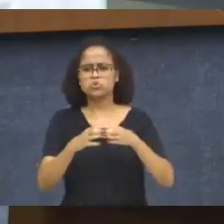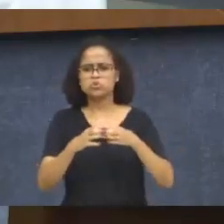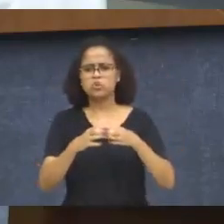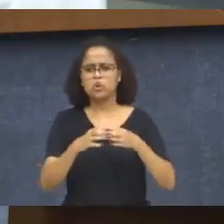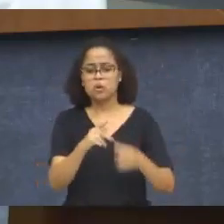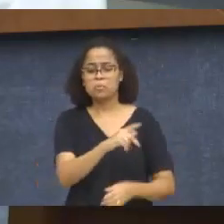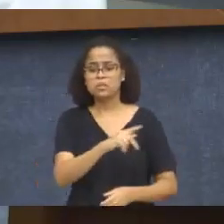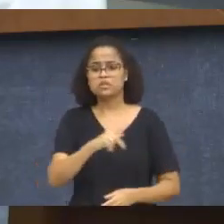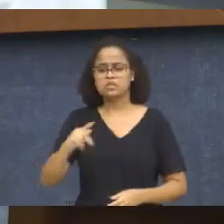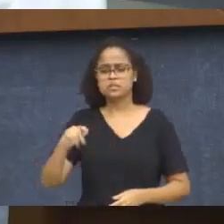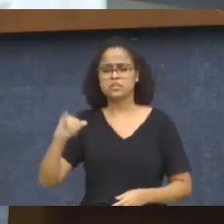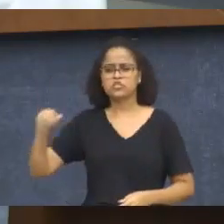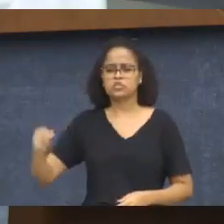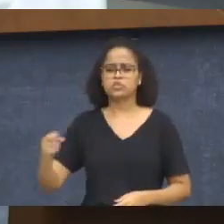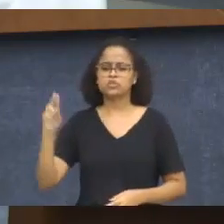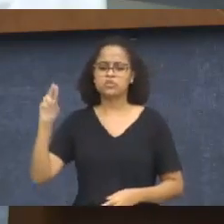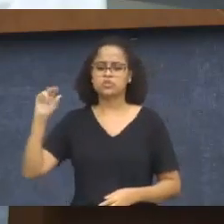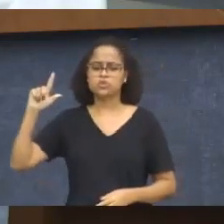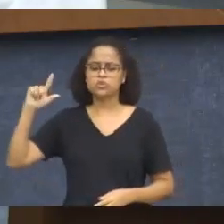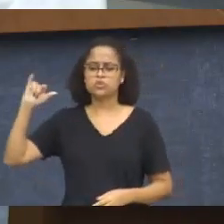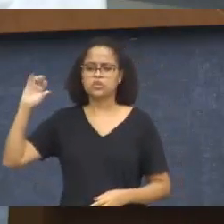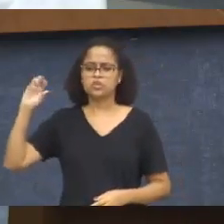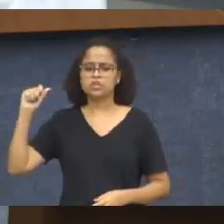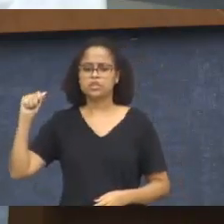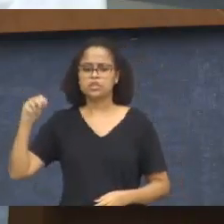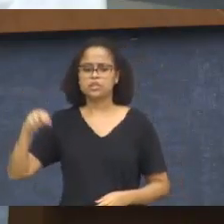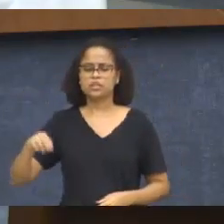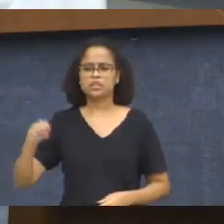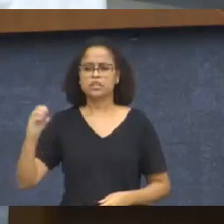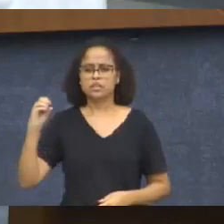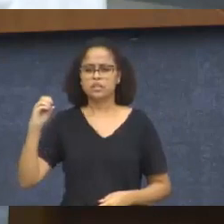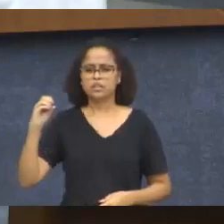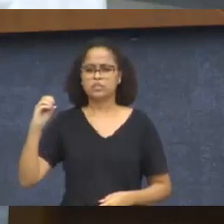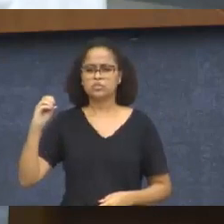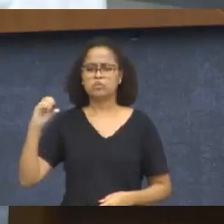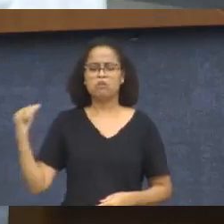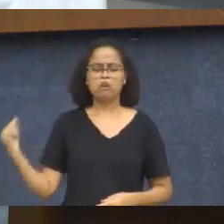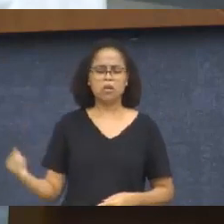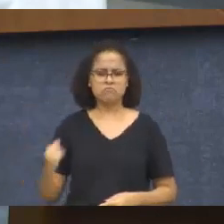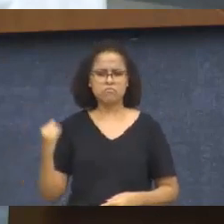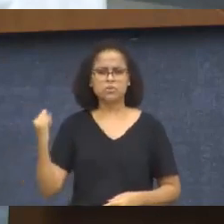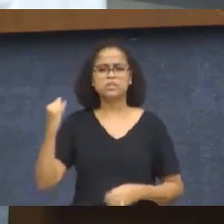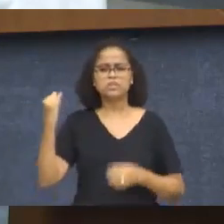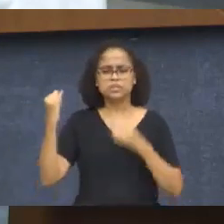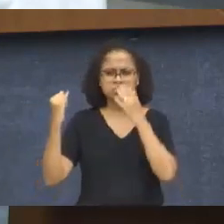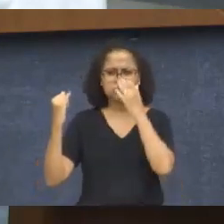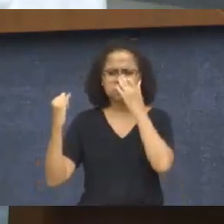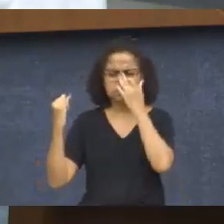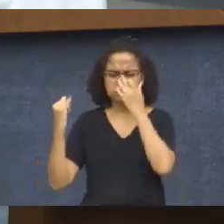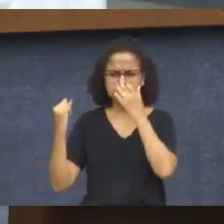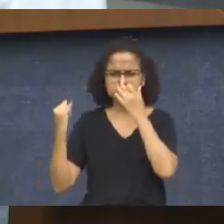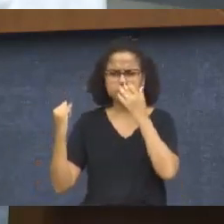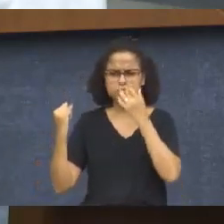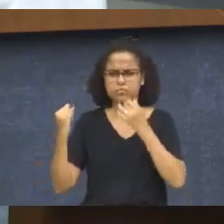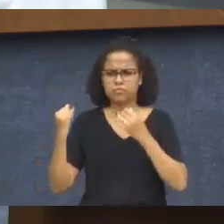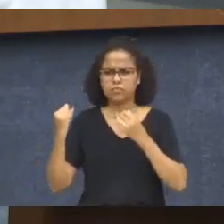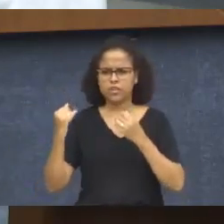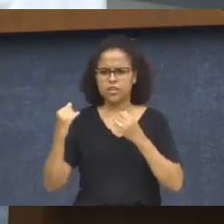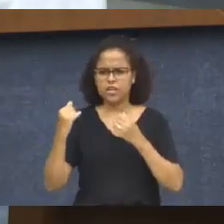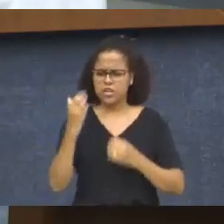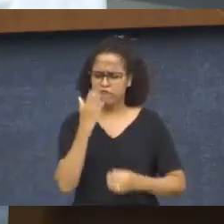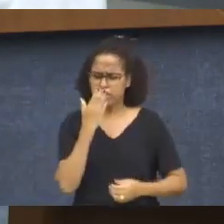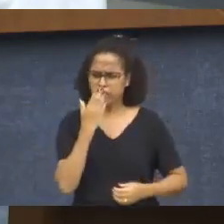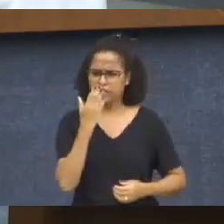nosso relator, Braulio Lara, que vem fazendo um excelente trabalho. É importante que nós enfrentemos o problema da Pampulha